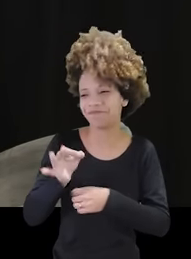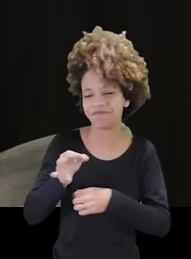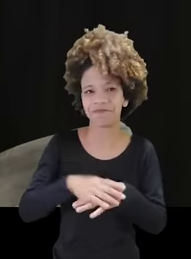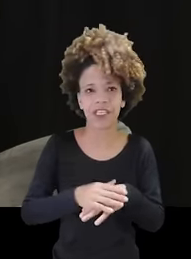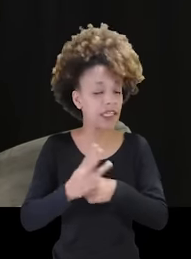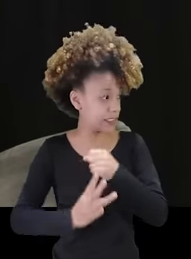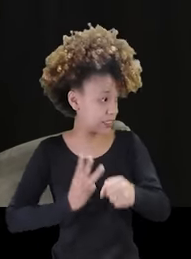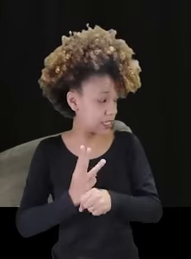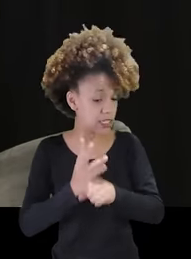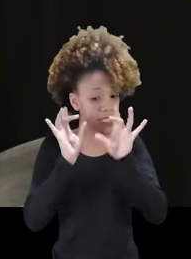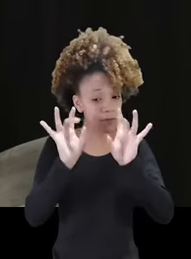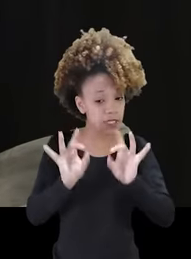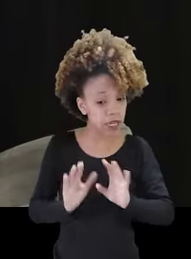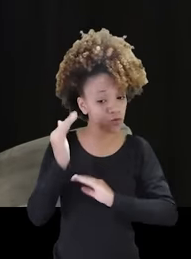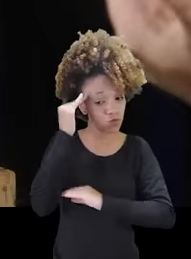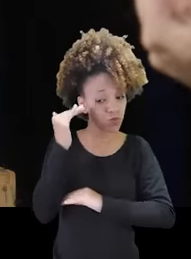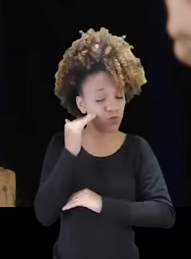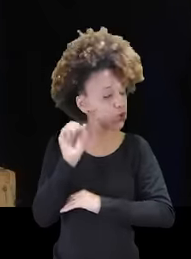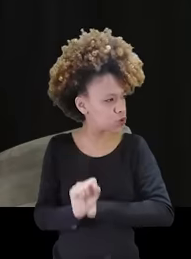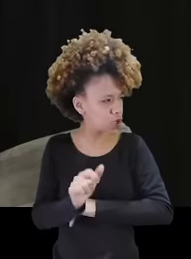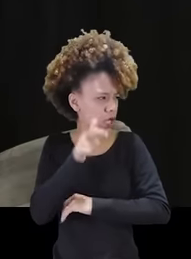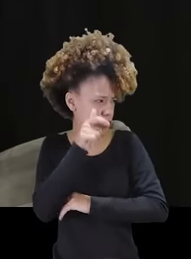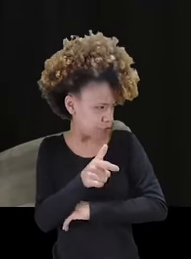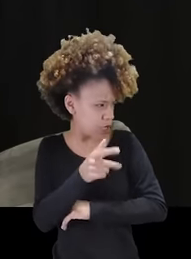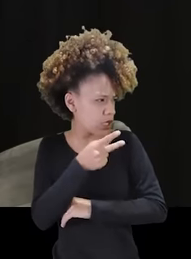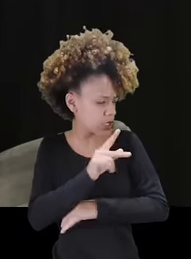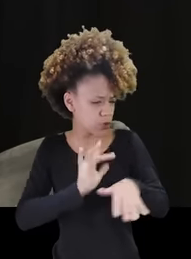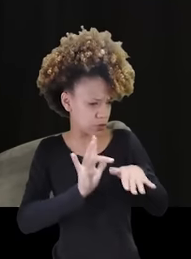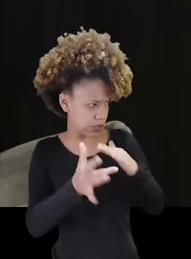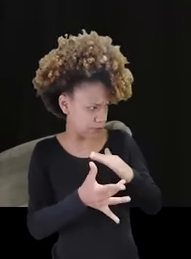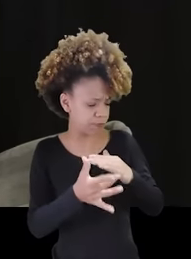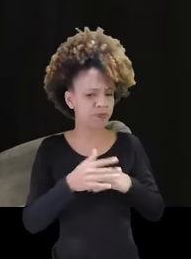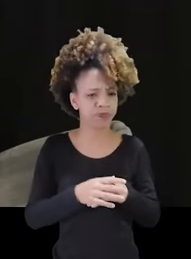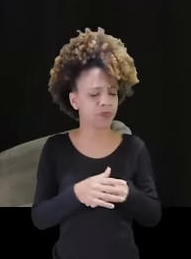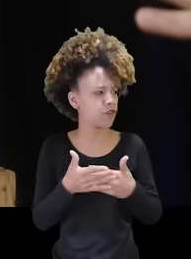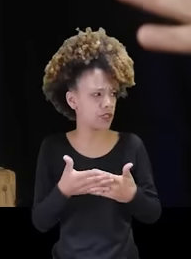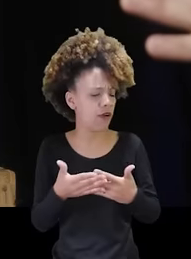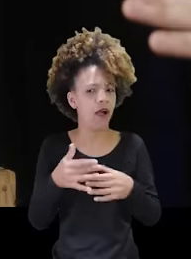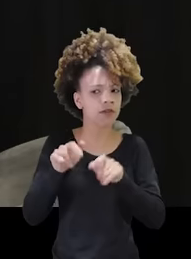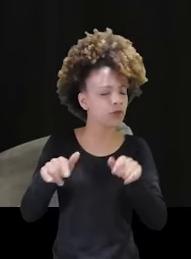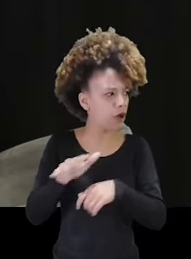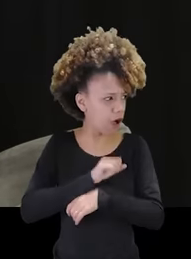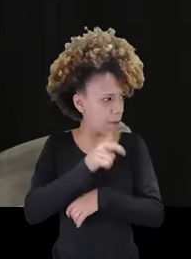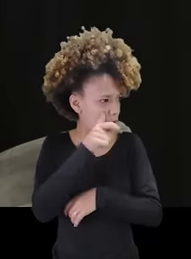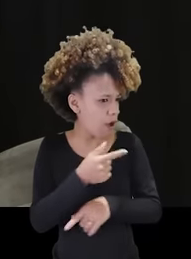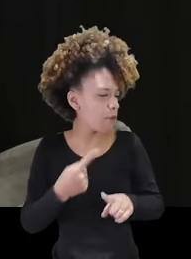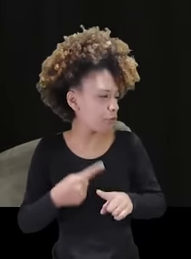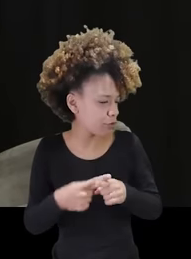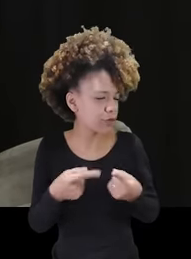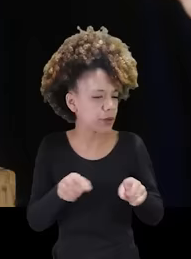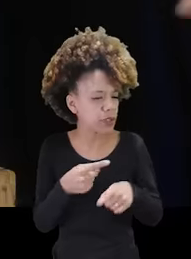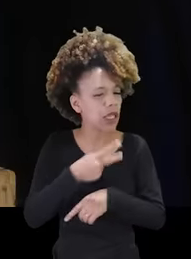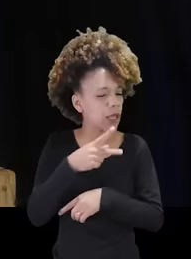três anos lá e você é uma especialista em Coreia do Sul Pelo que eu vi assim no seu nas suas redes sociais essa galera adora você vai ficar do